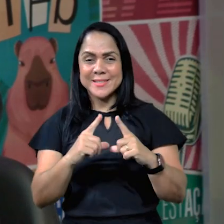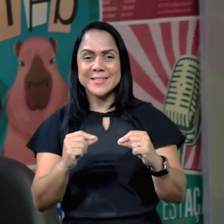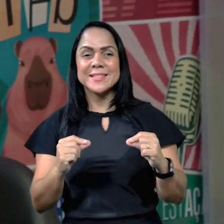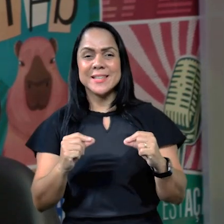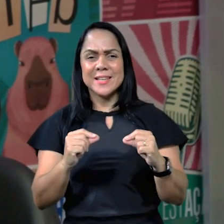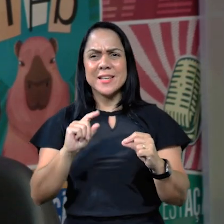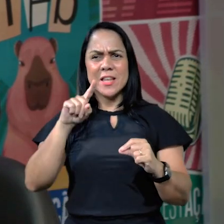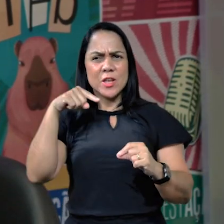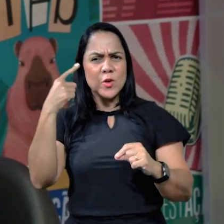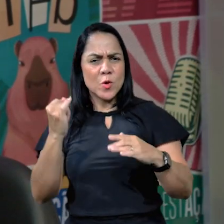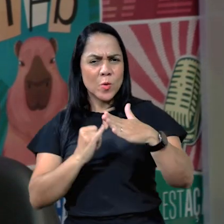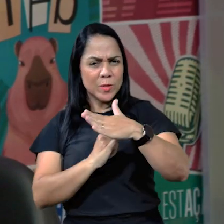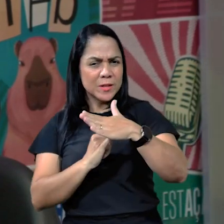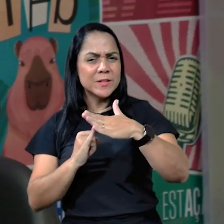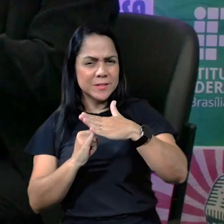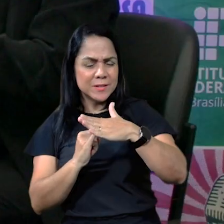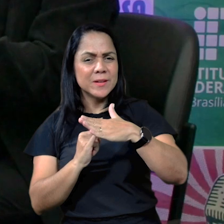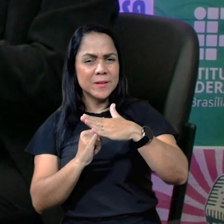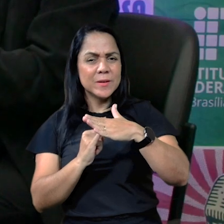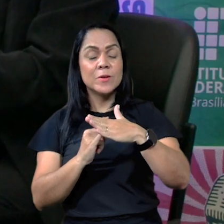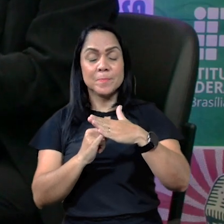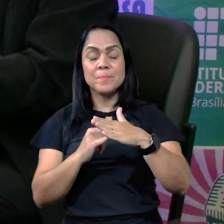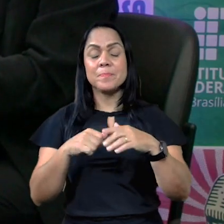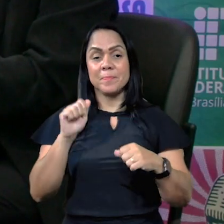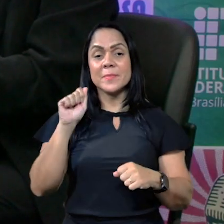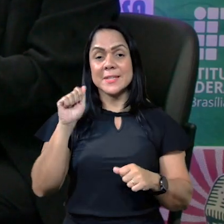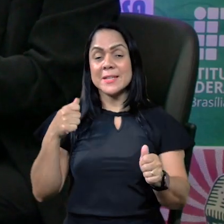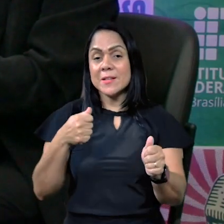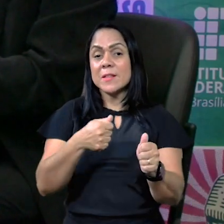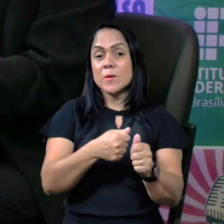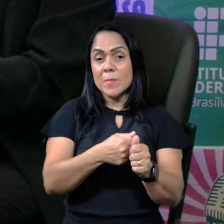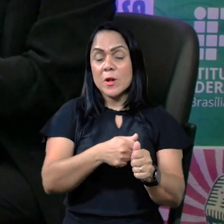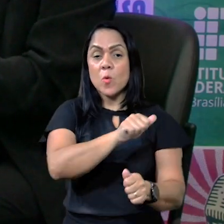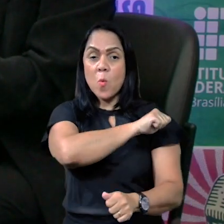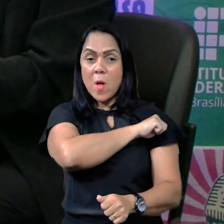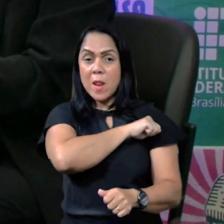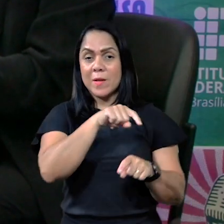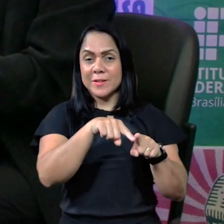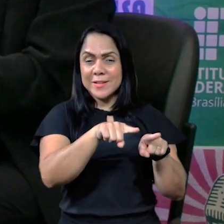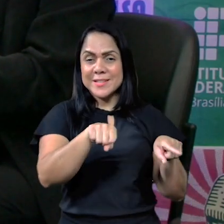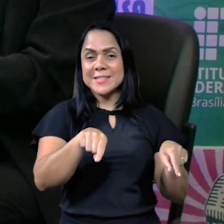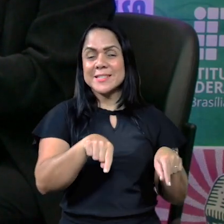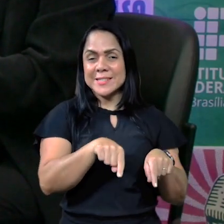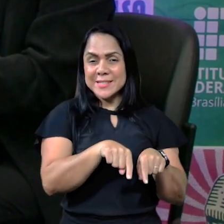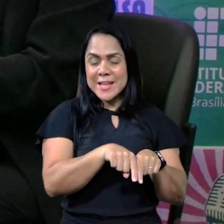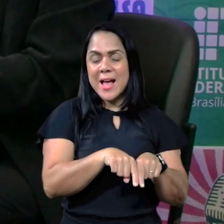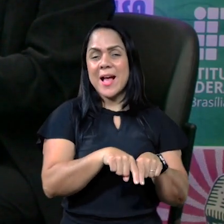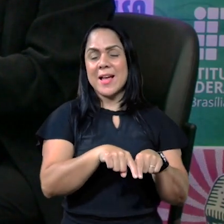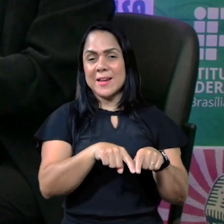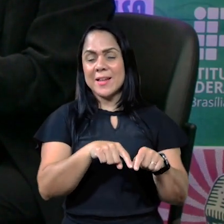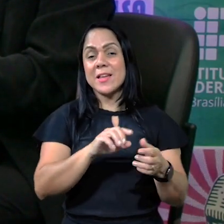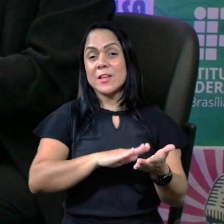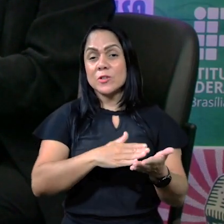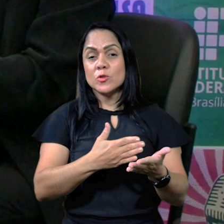também em uma outra instituição. Em outra instituição. Eu acompanho um aluno em sala de aula que Uhum. ele faz ciência da computação